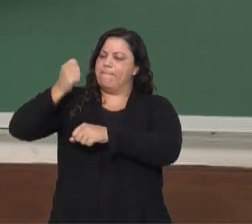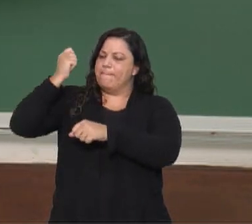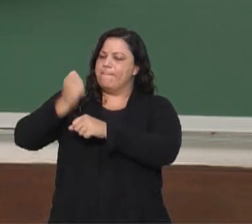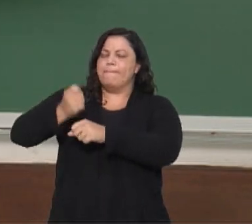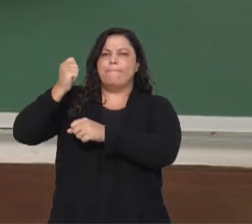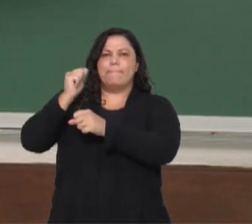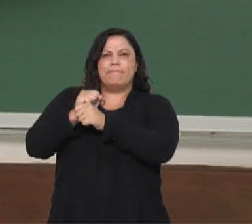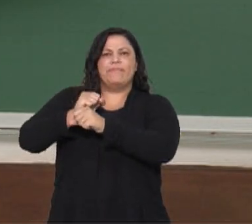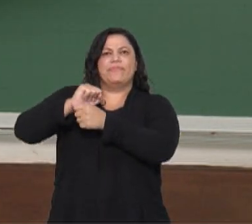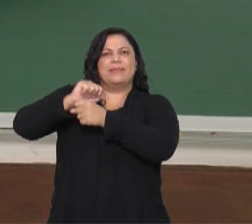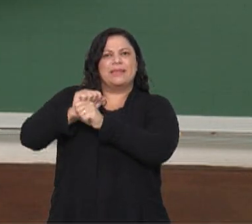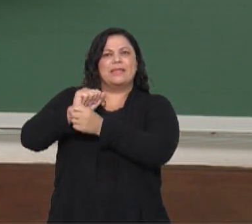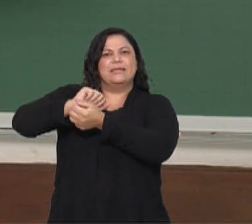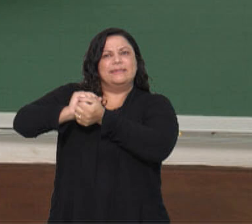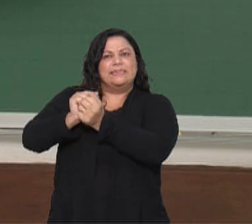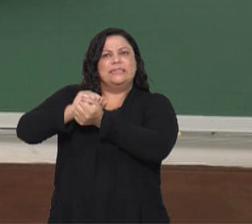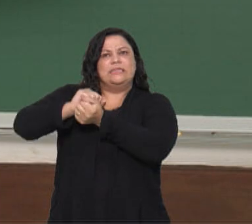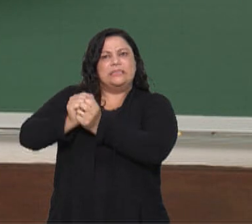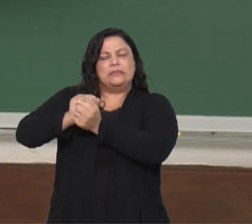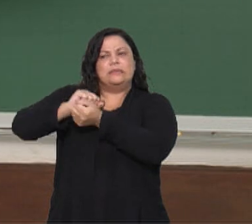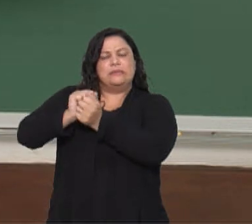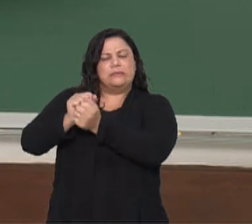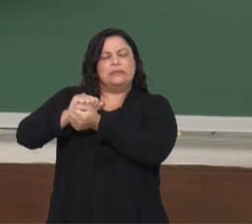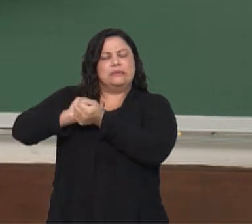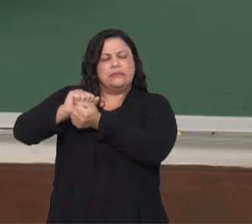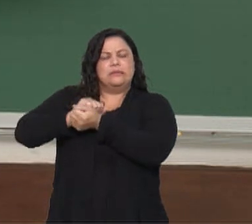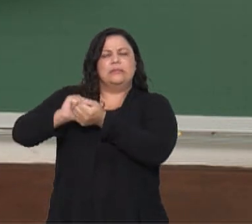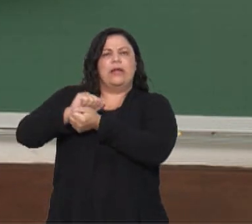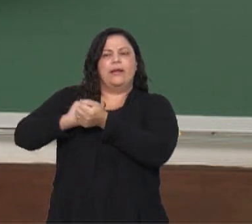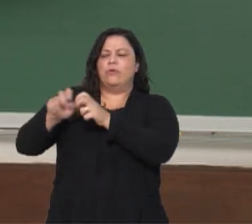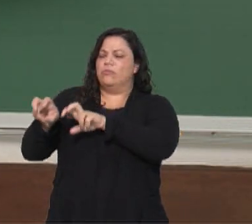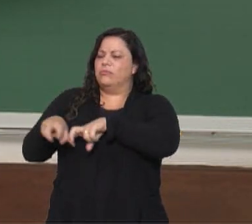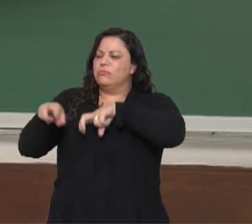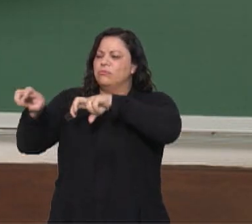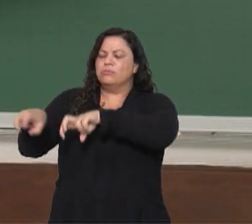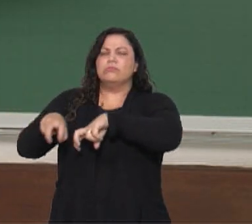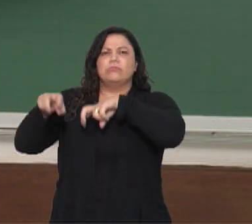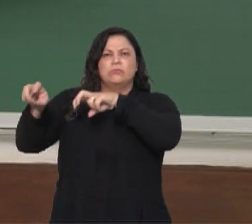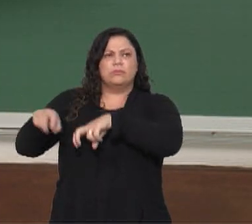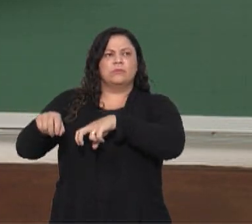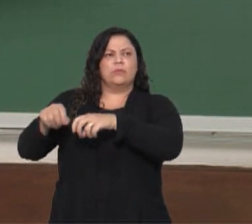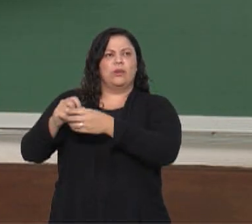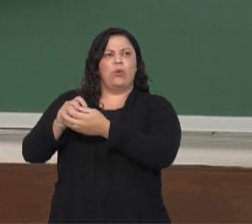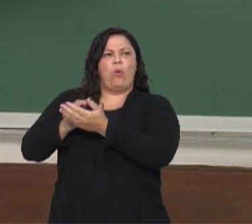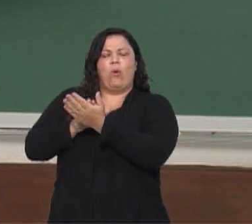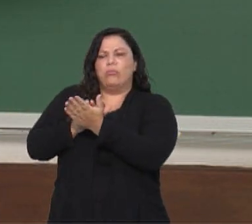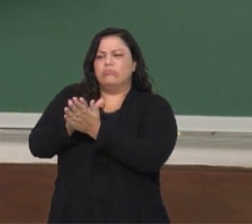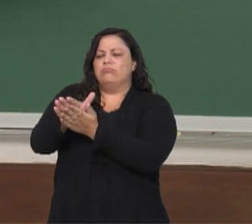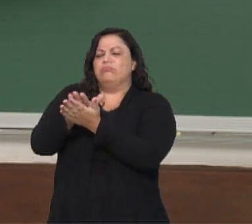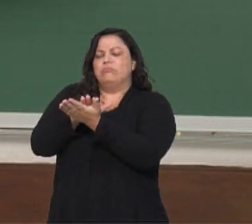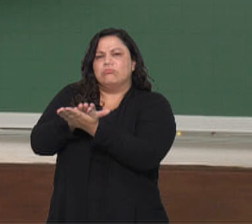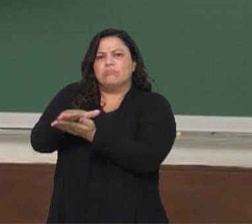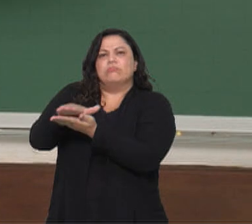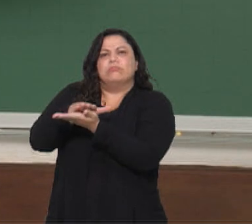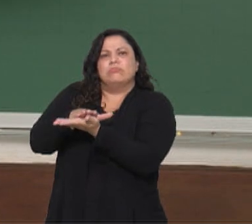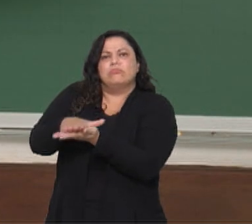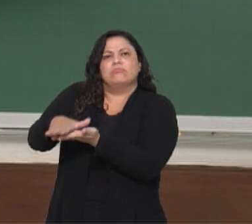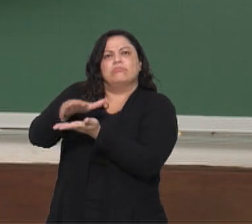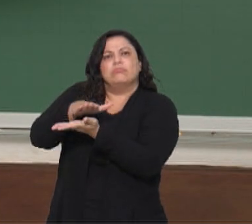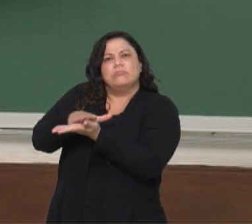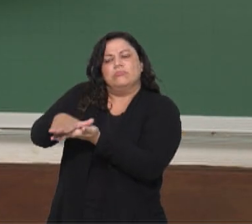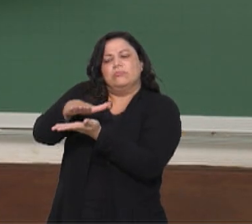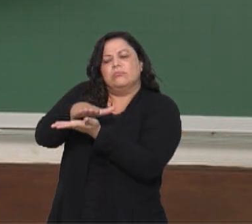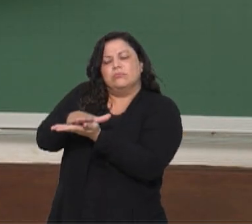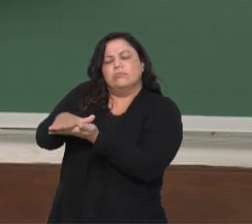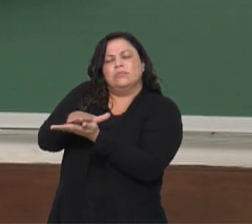como moinho, então o agricultor no período neolítico estava moendo cereais, né? Trigo,